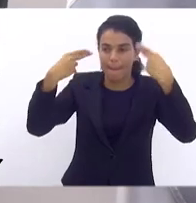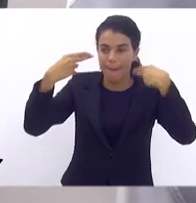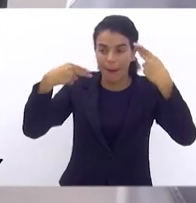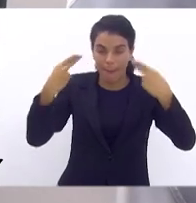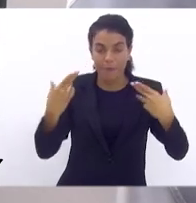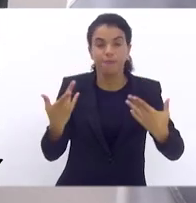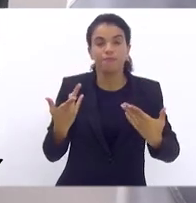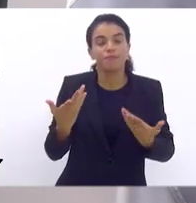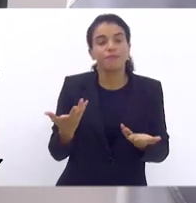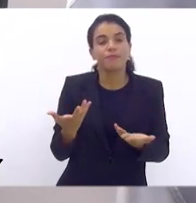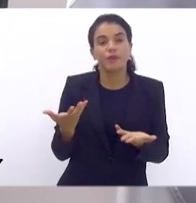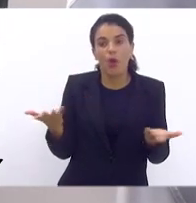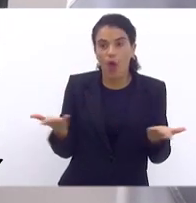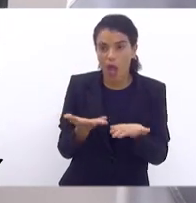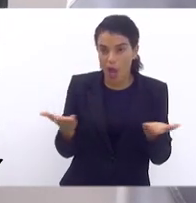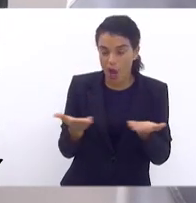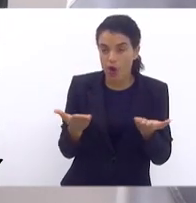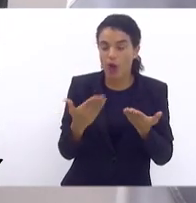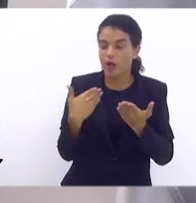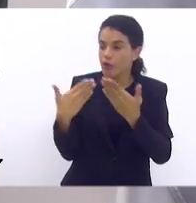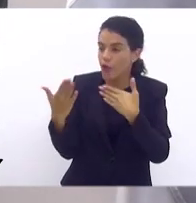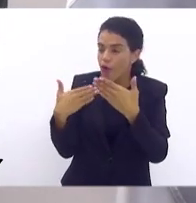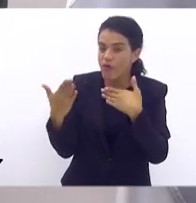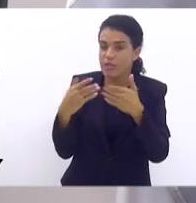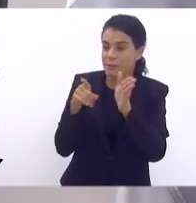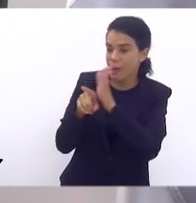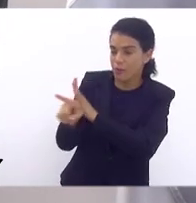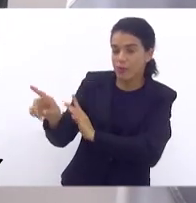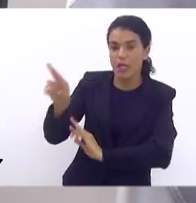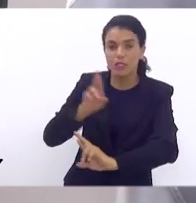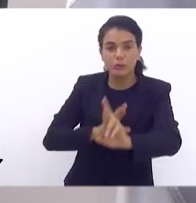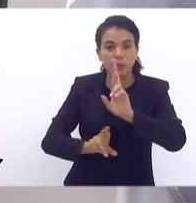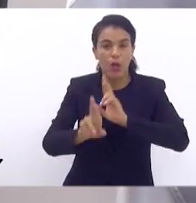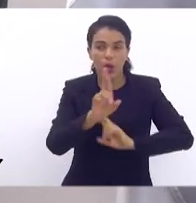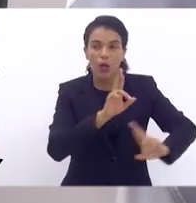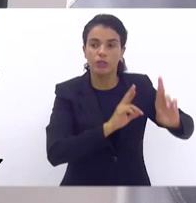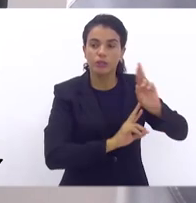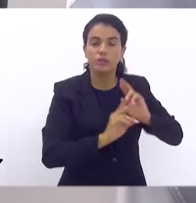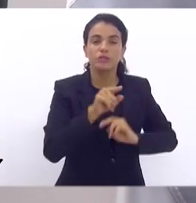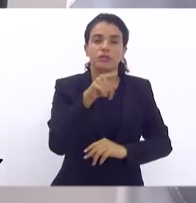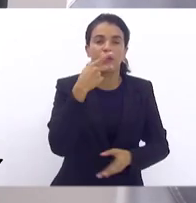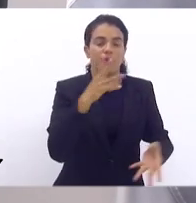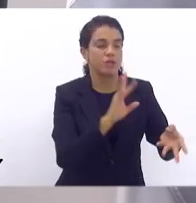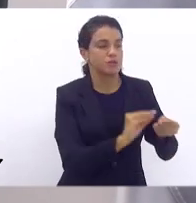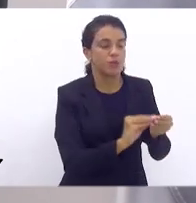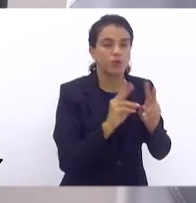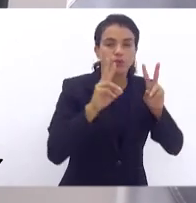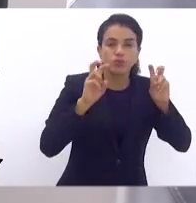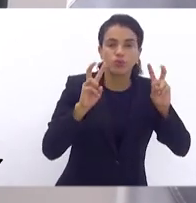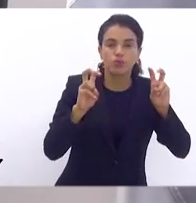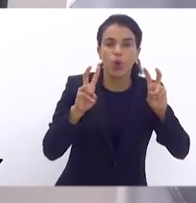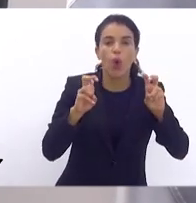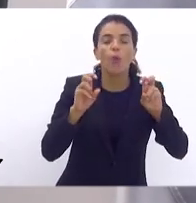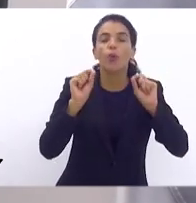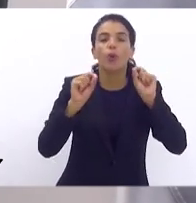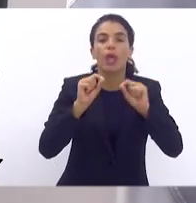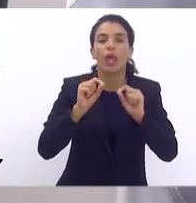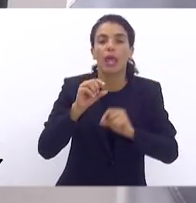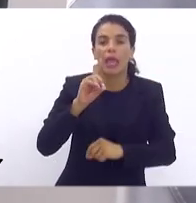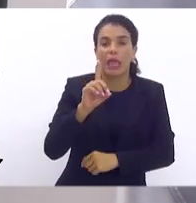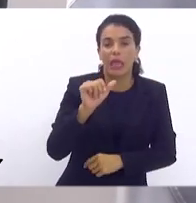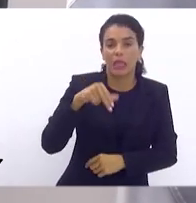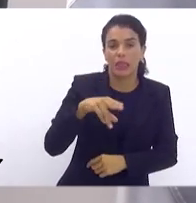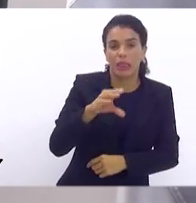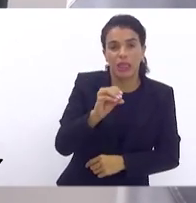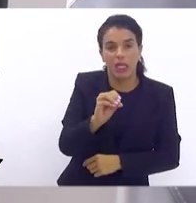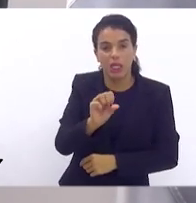na rodada as partes das perguntas a senhora falasse um pouco dessa questão do dano moral que eu